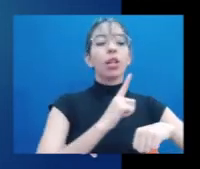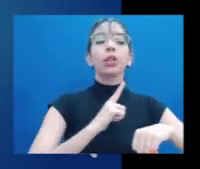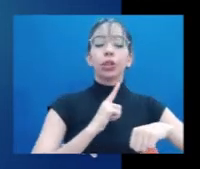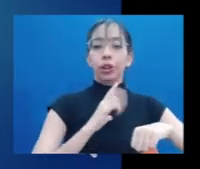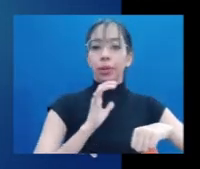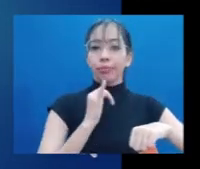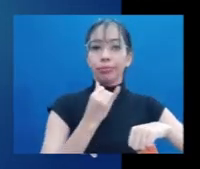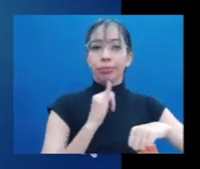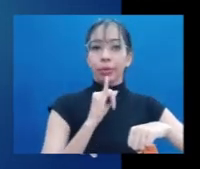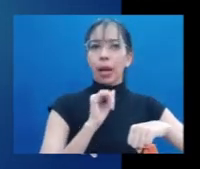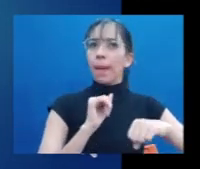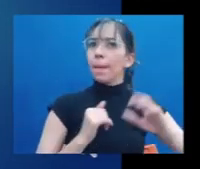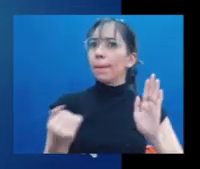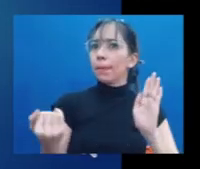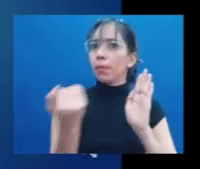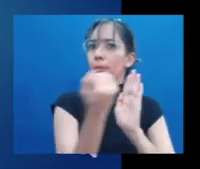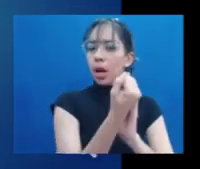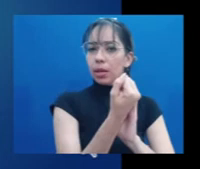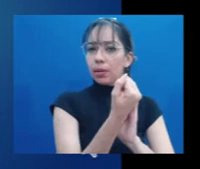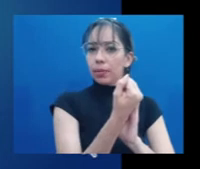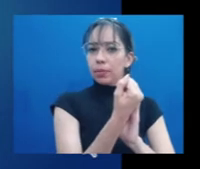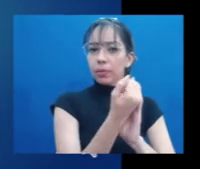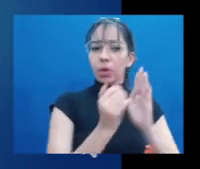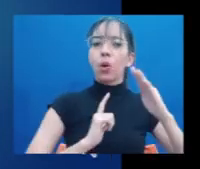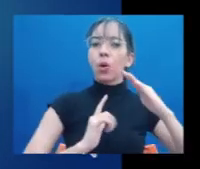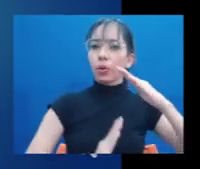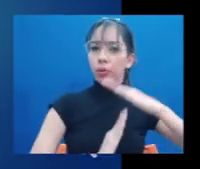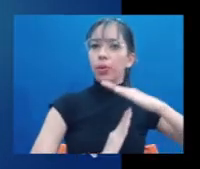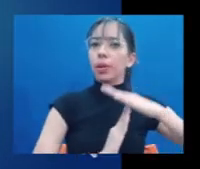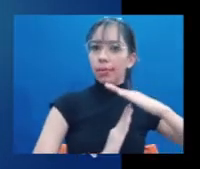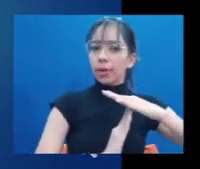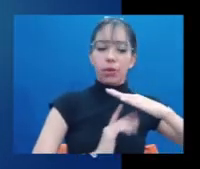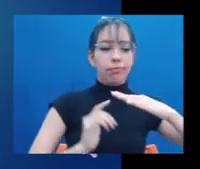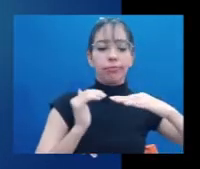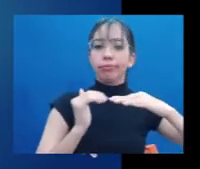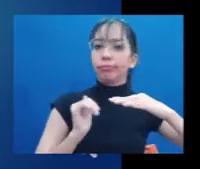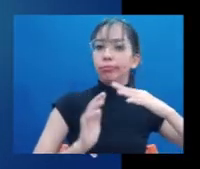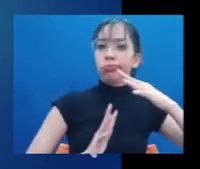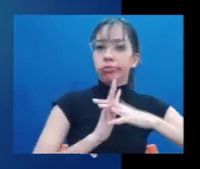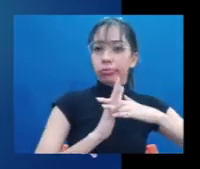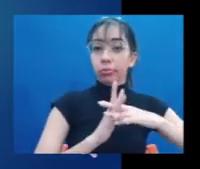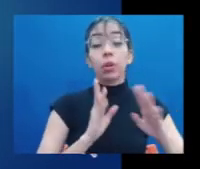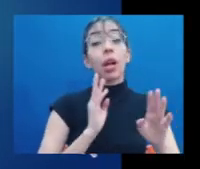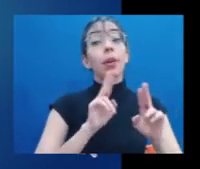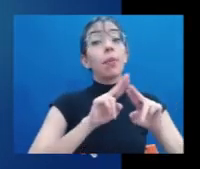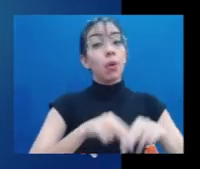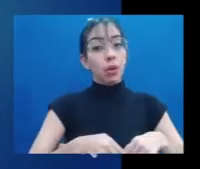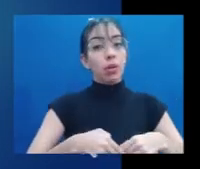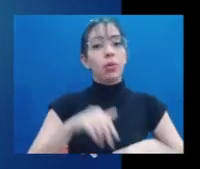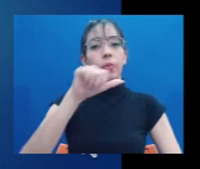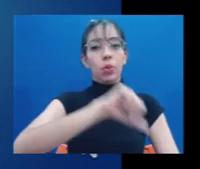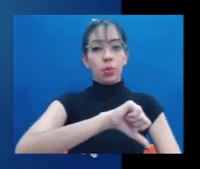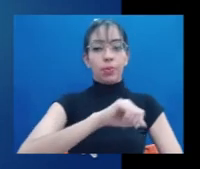foi possível chegar a algumas conclusões. O primeiro é que a resistência da pedra que deu origem ao incêndio tinha uma potência acima do usual, e o outro é que a